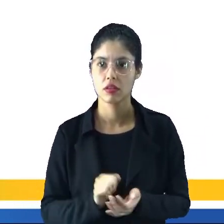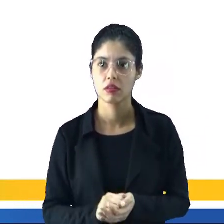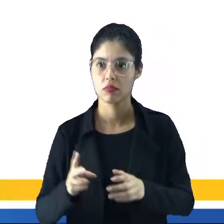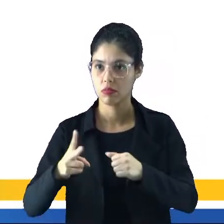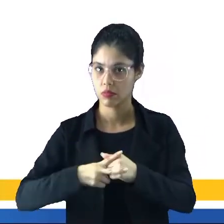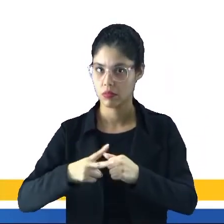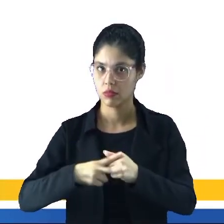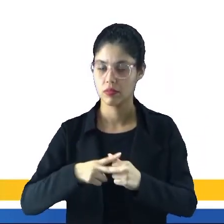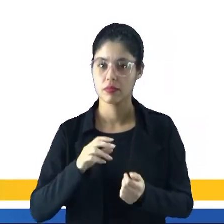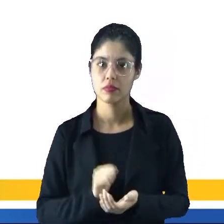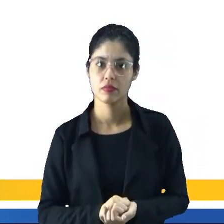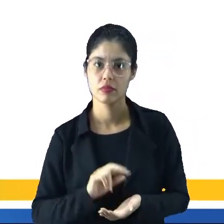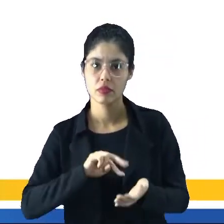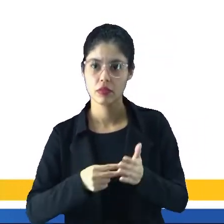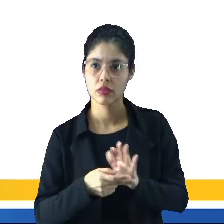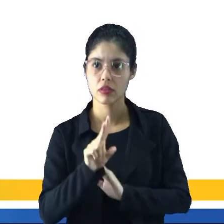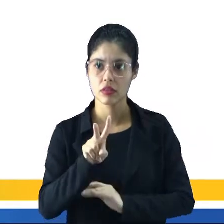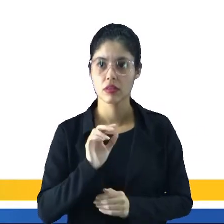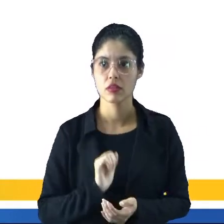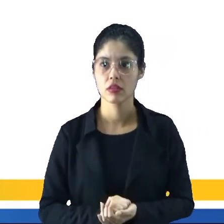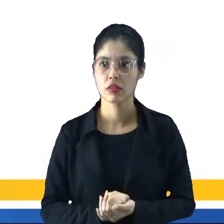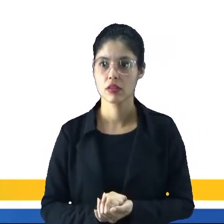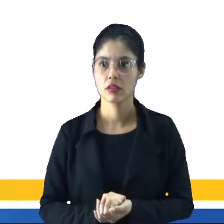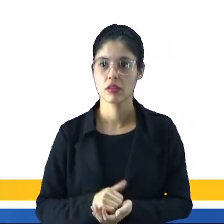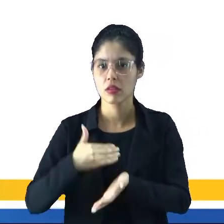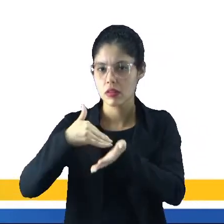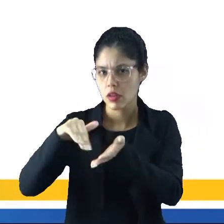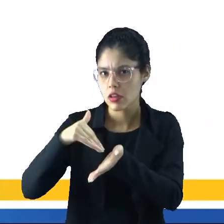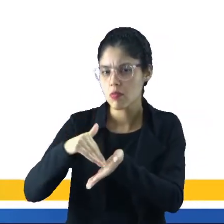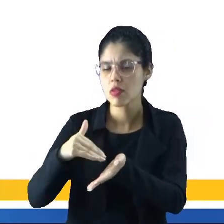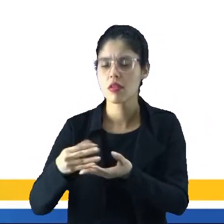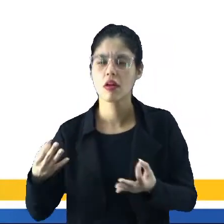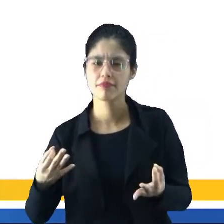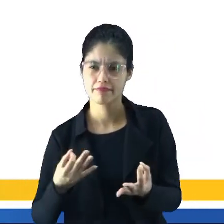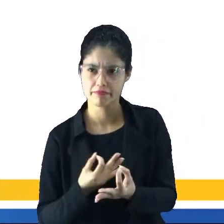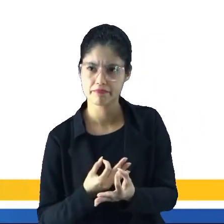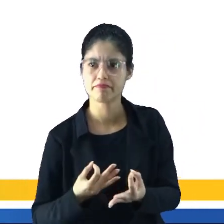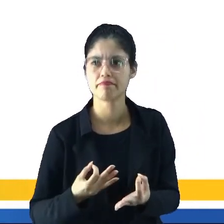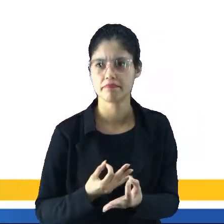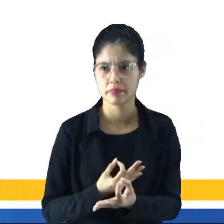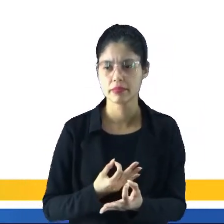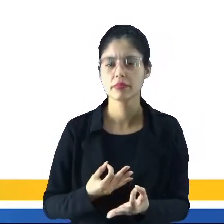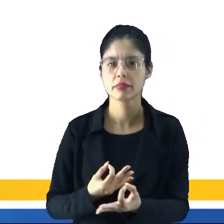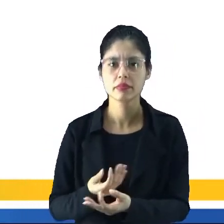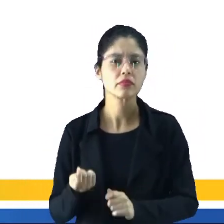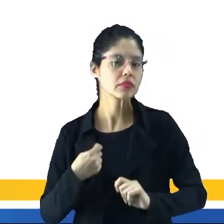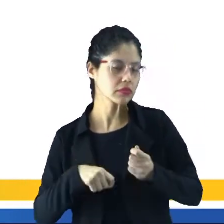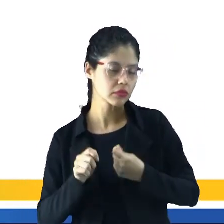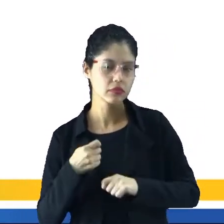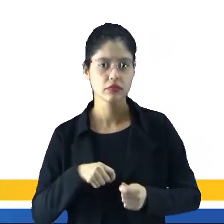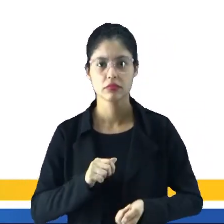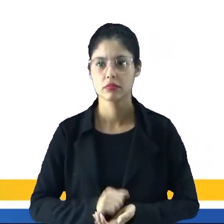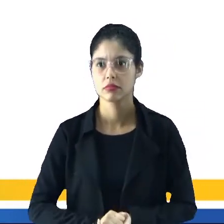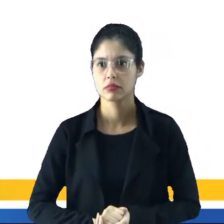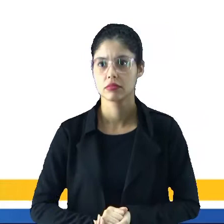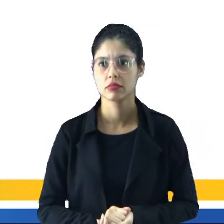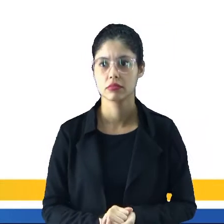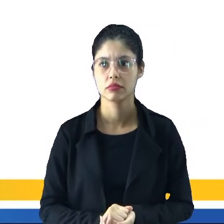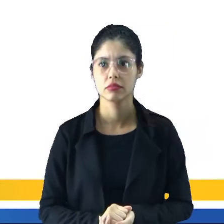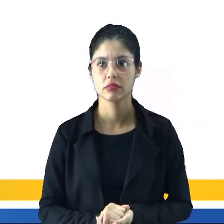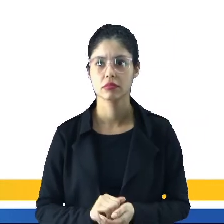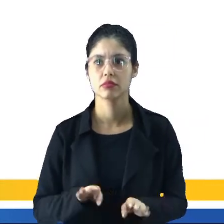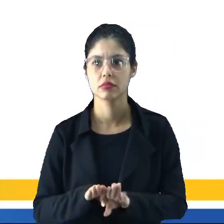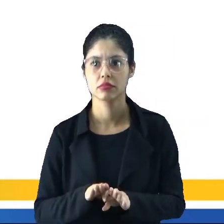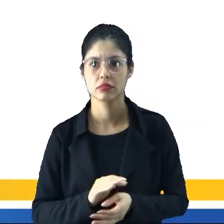um verbo, né? Que quer dizer administrar com prudência, com economia. To